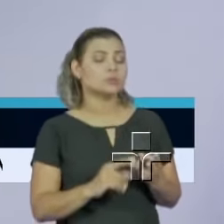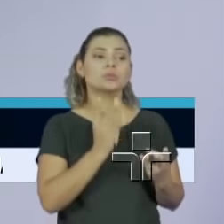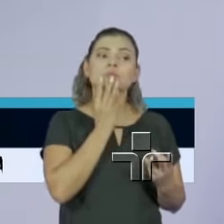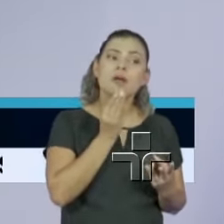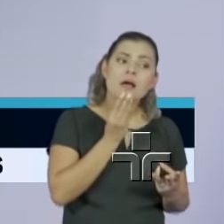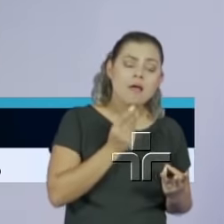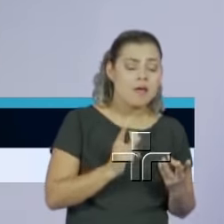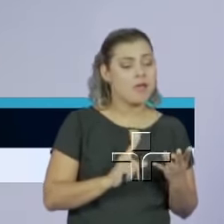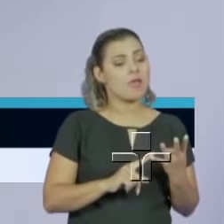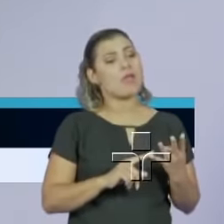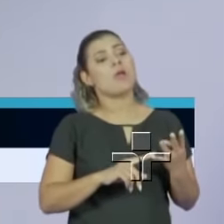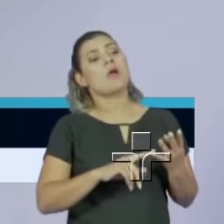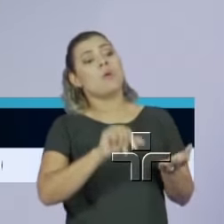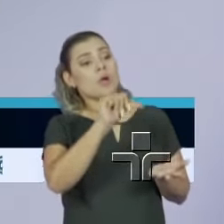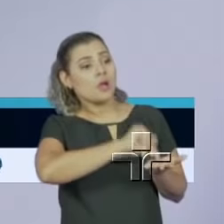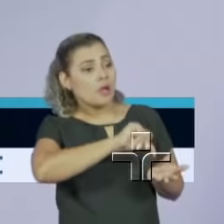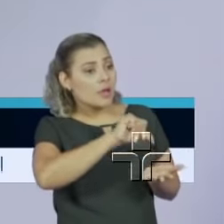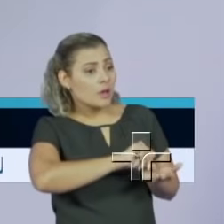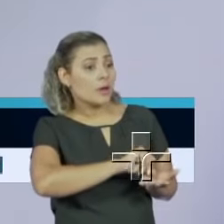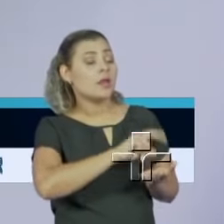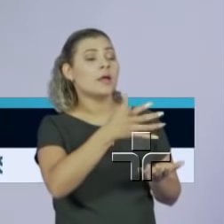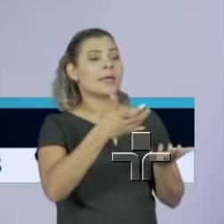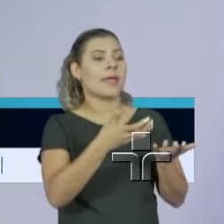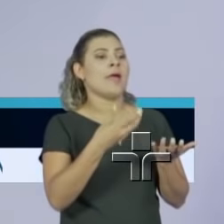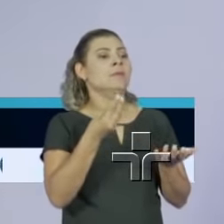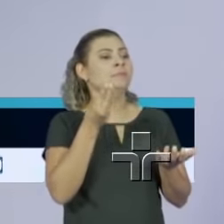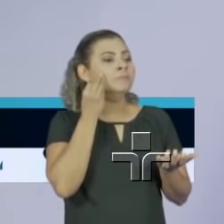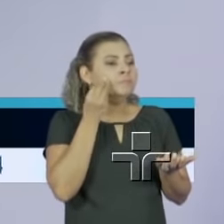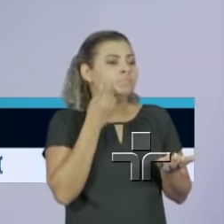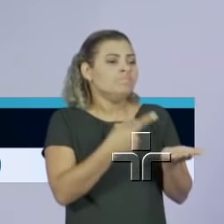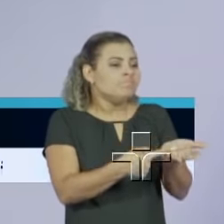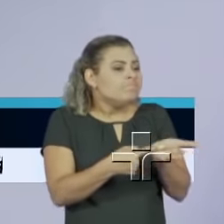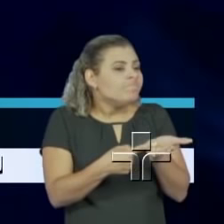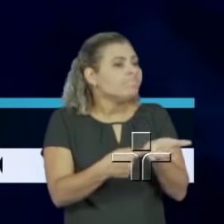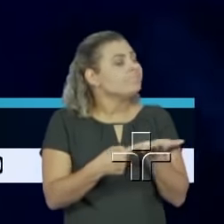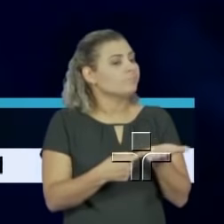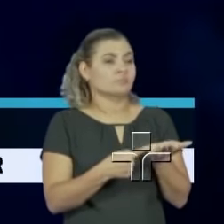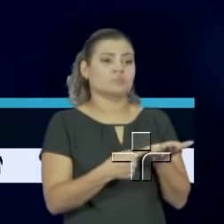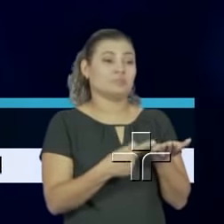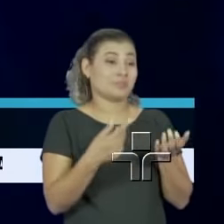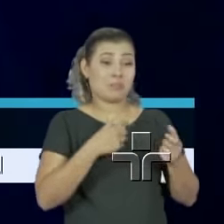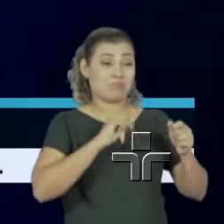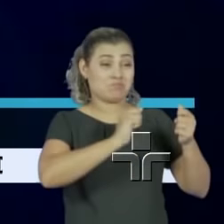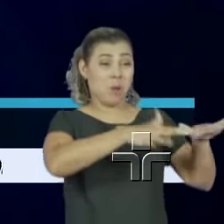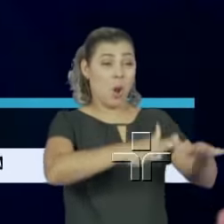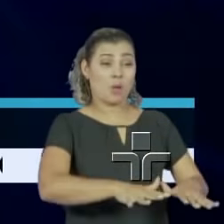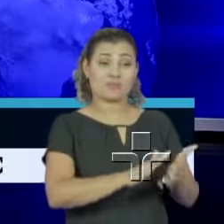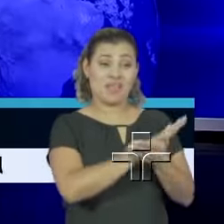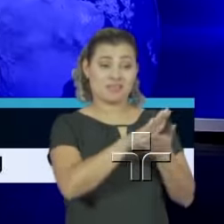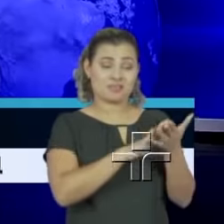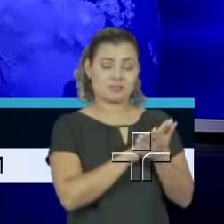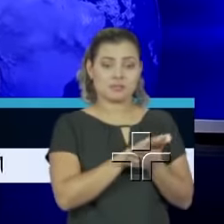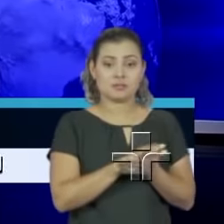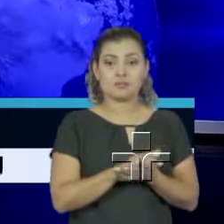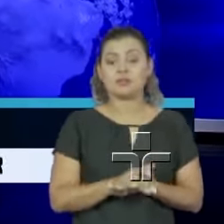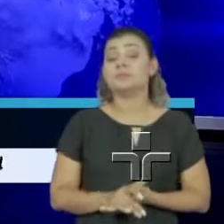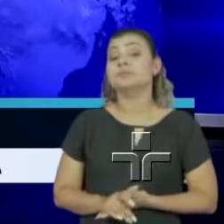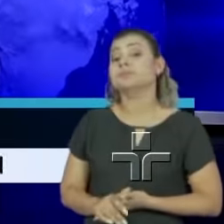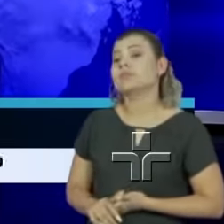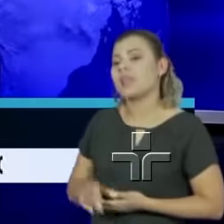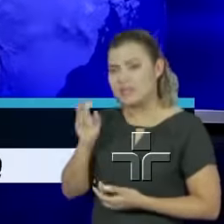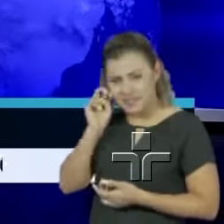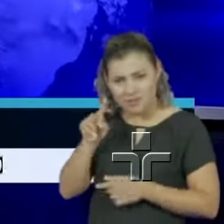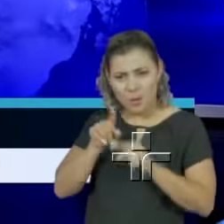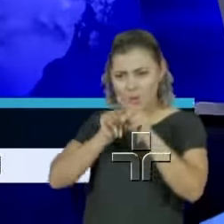Israel, o Irã, de buscar uma conflagração total. No caso, Karen e Fausto, esse episódio, por exemplo, dos